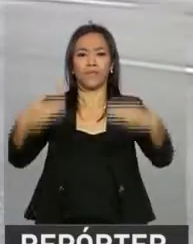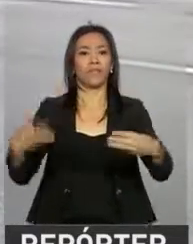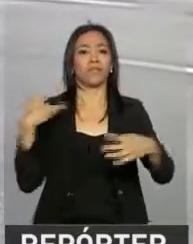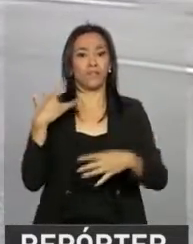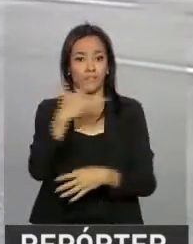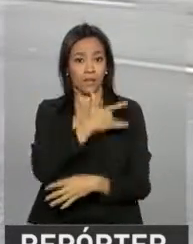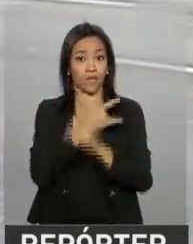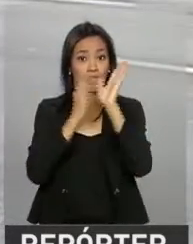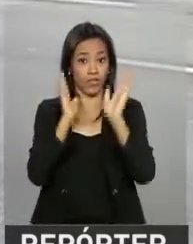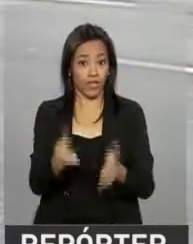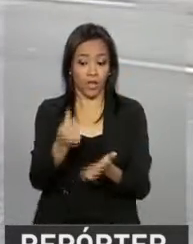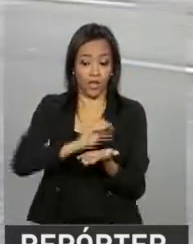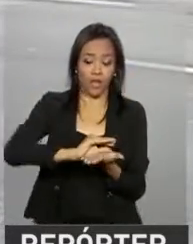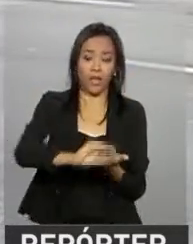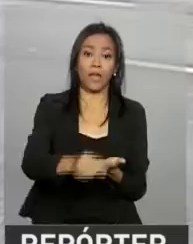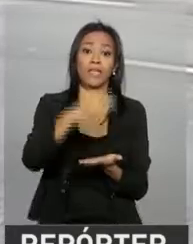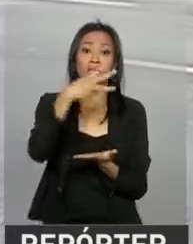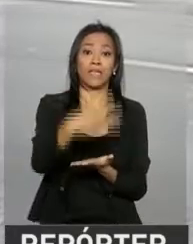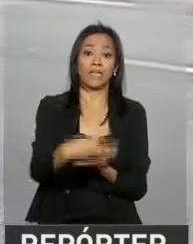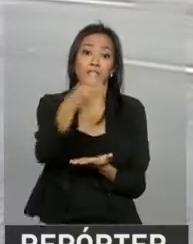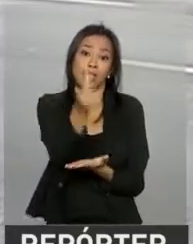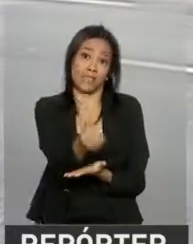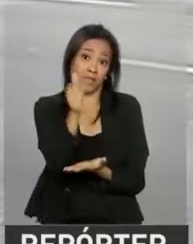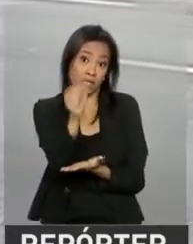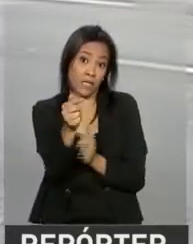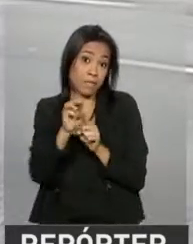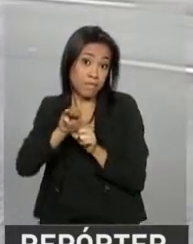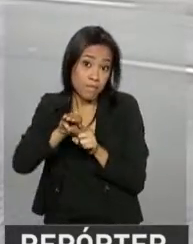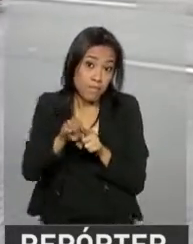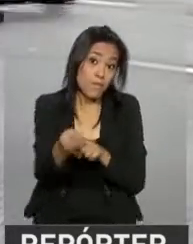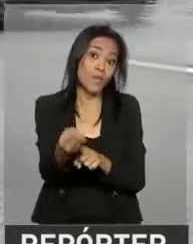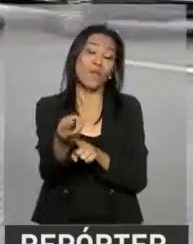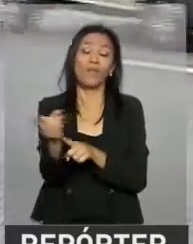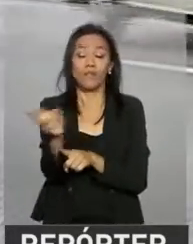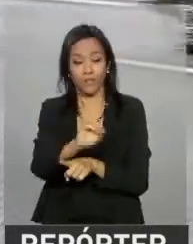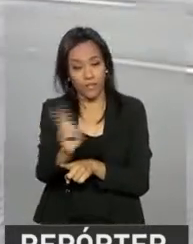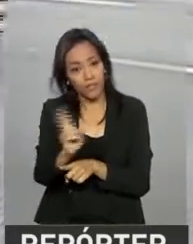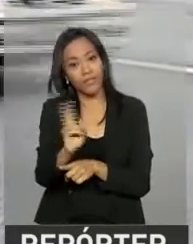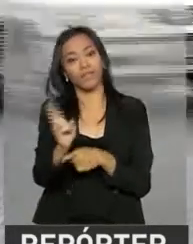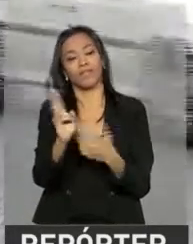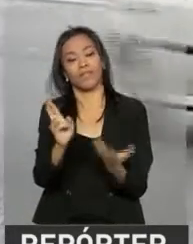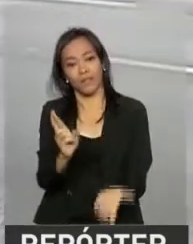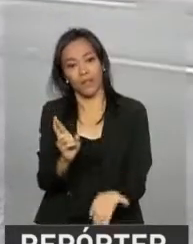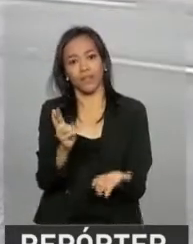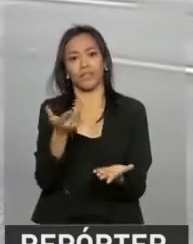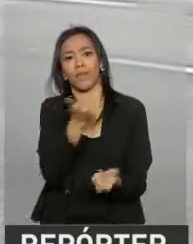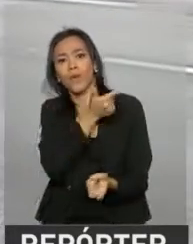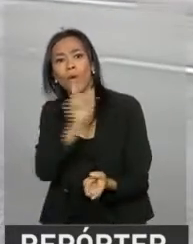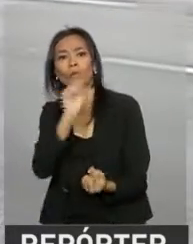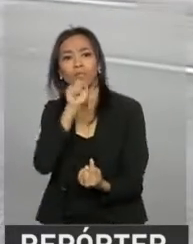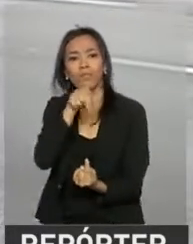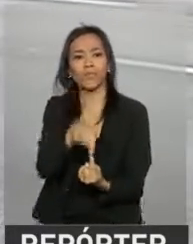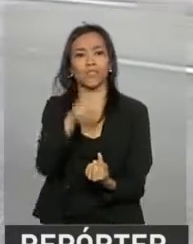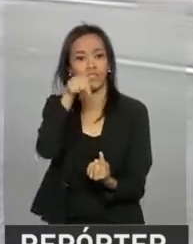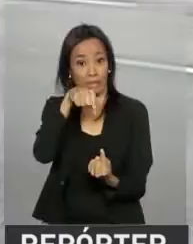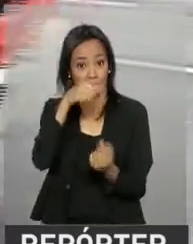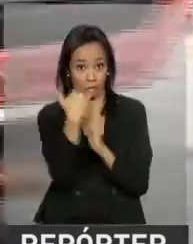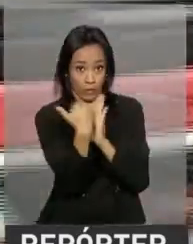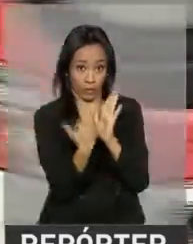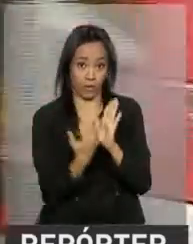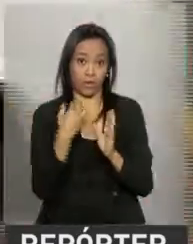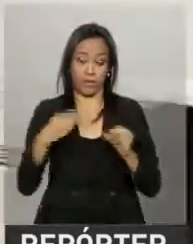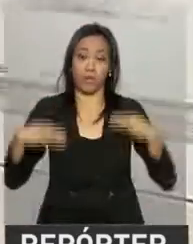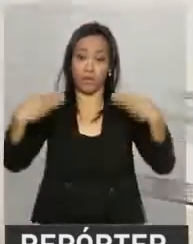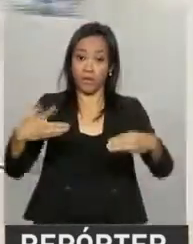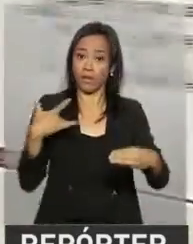já investiu 367 milhões de reais da iniciativa onde o objetivo do programa é